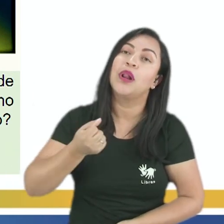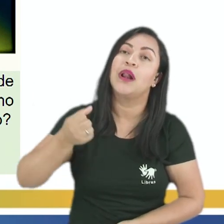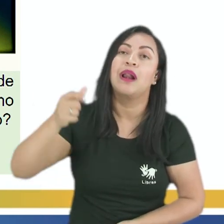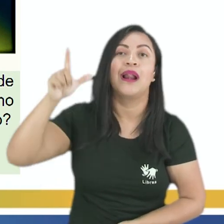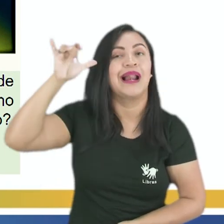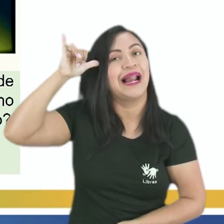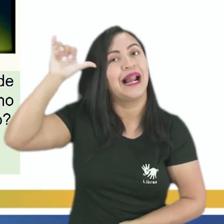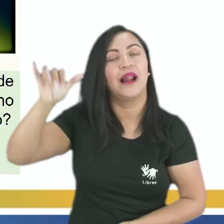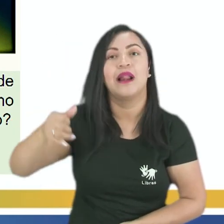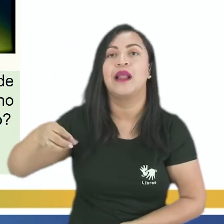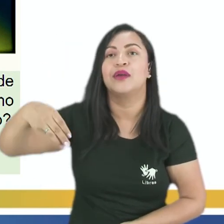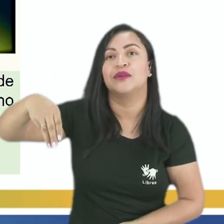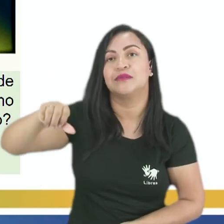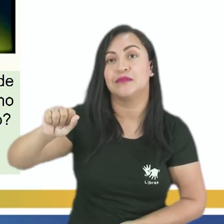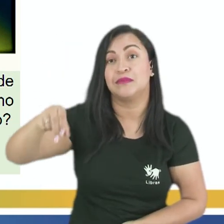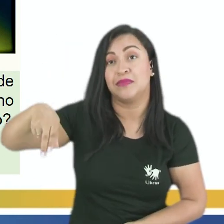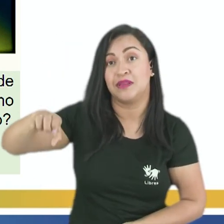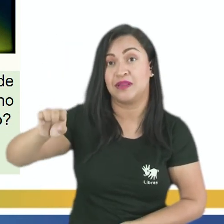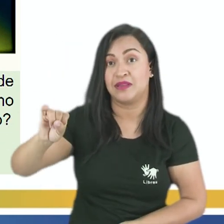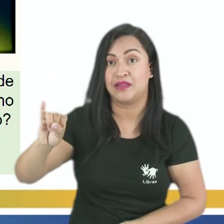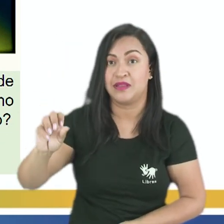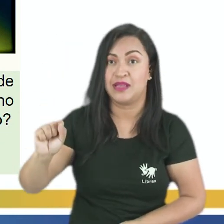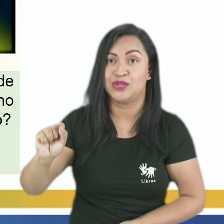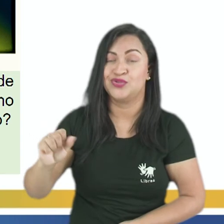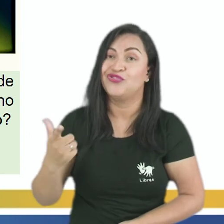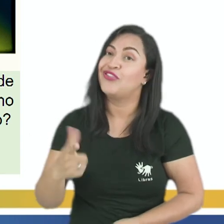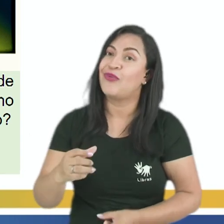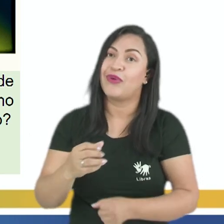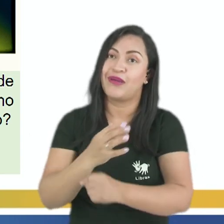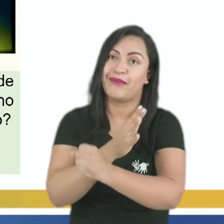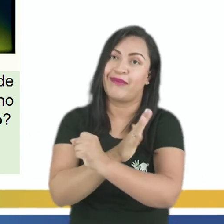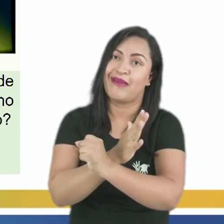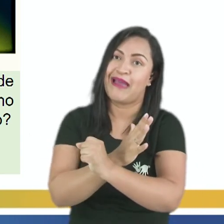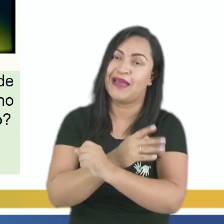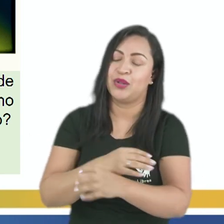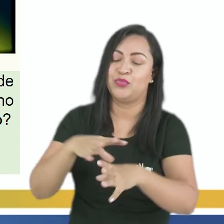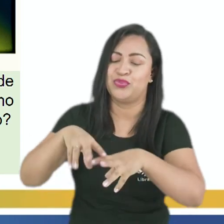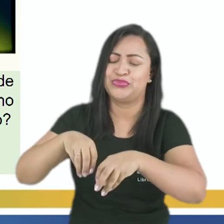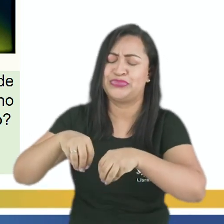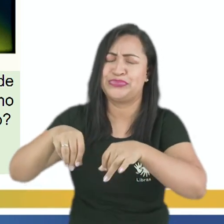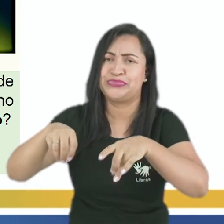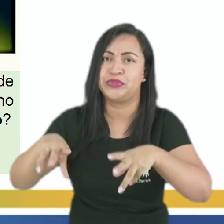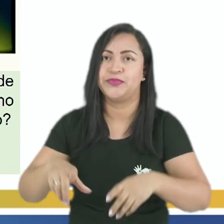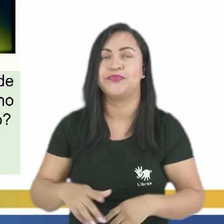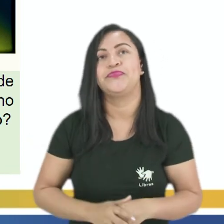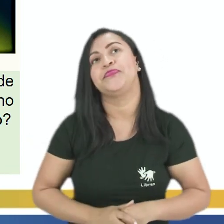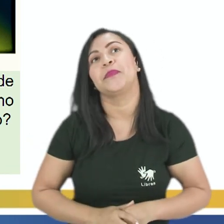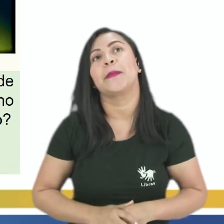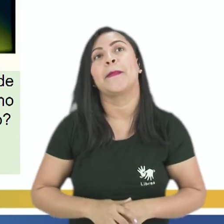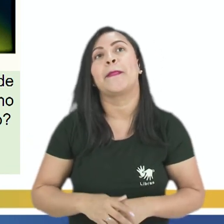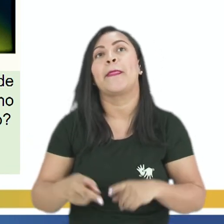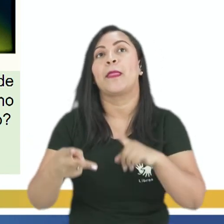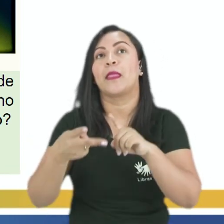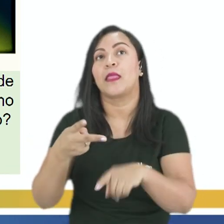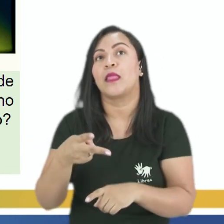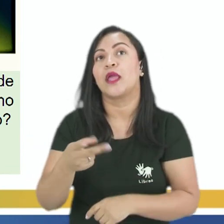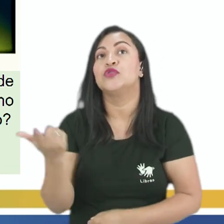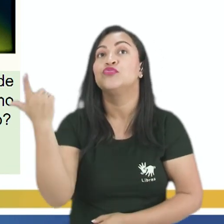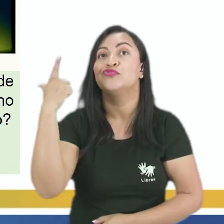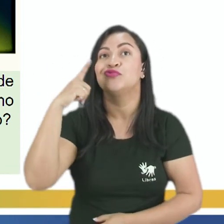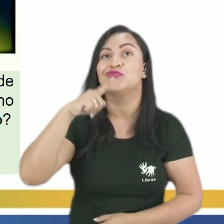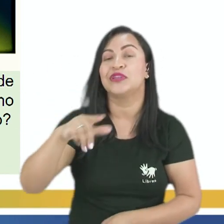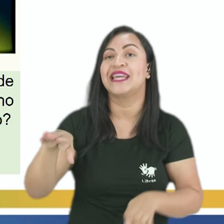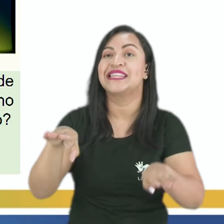que não é corrosivo, tá? Então, essa tá errada. Número 2. São capazes de neutralizar bases. Então,